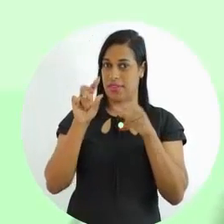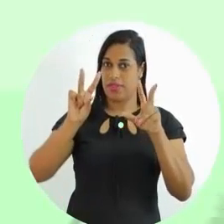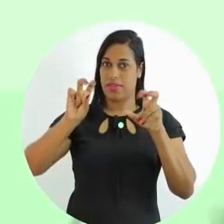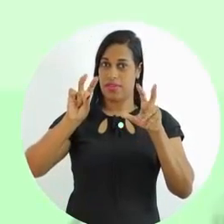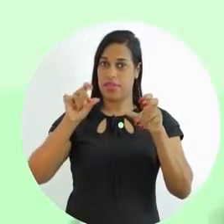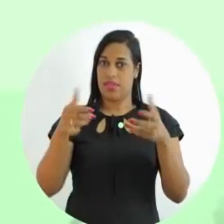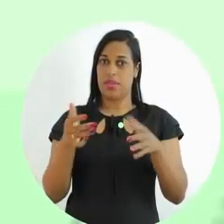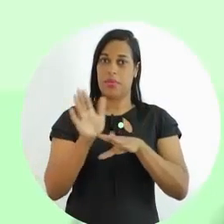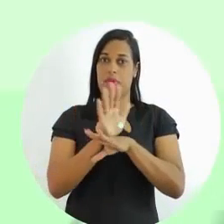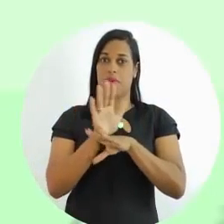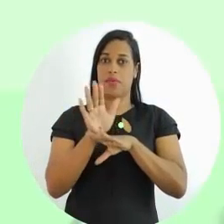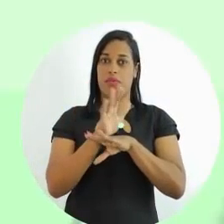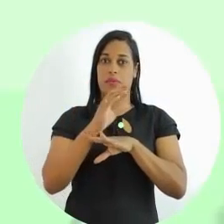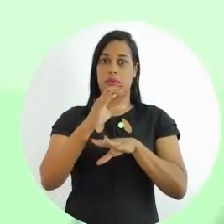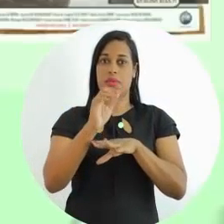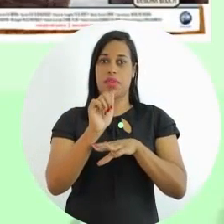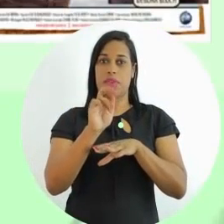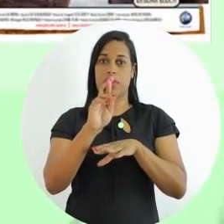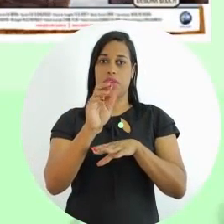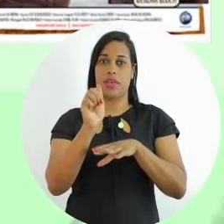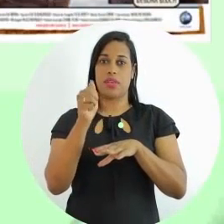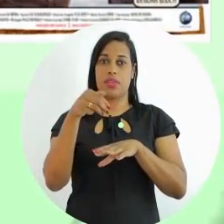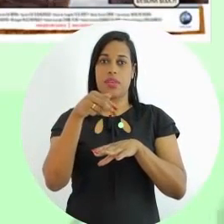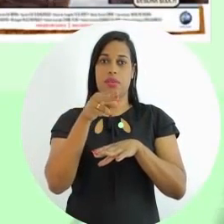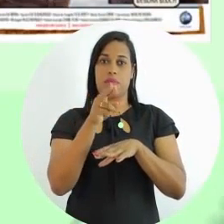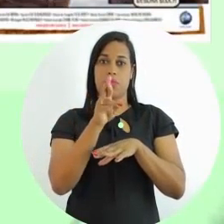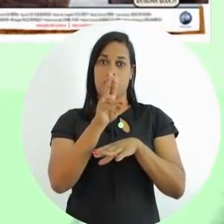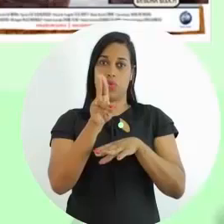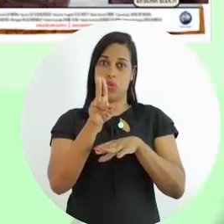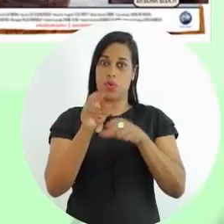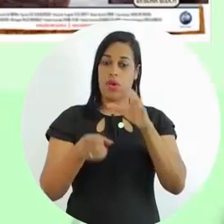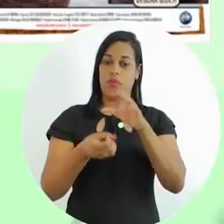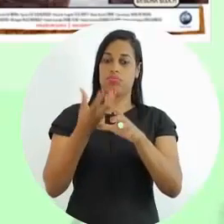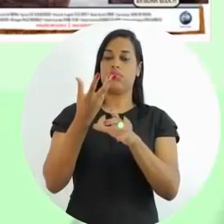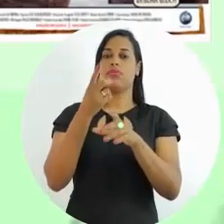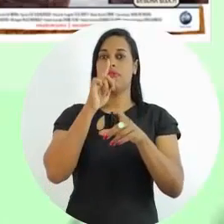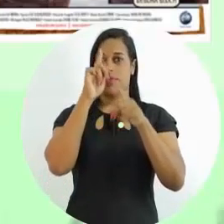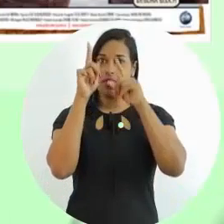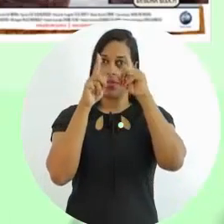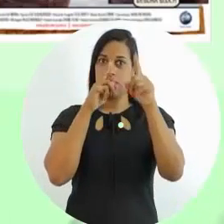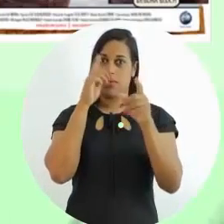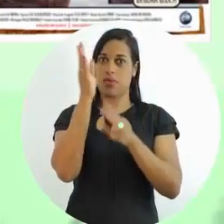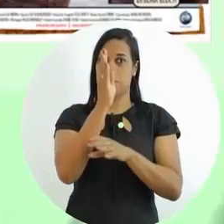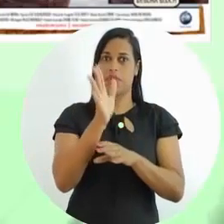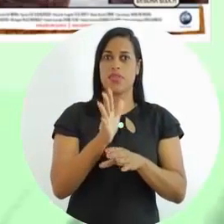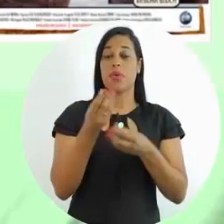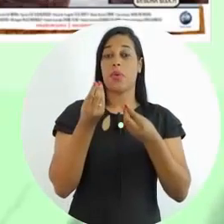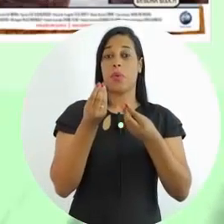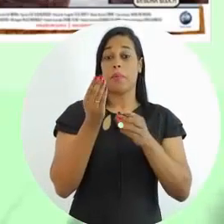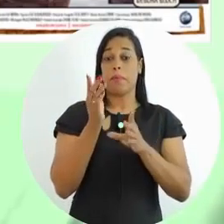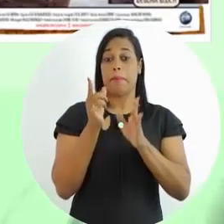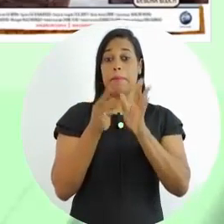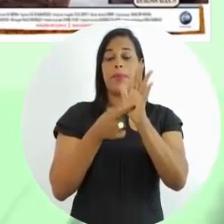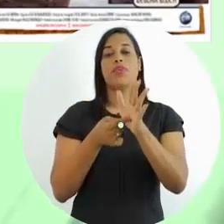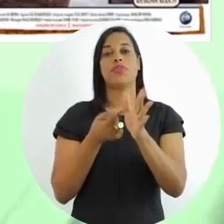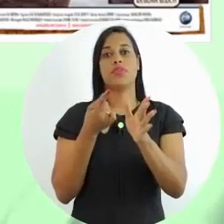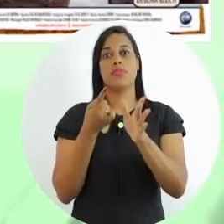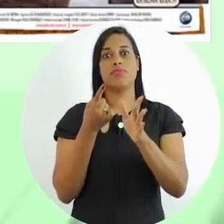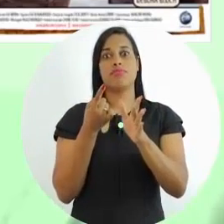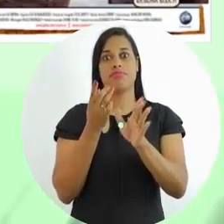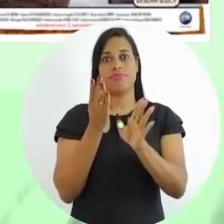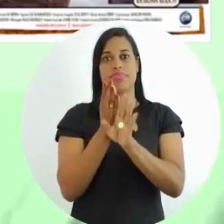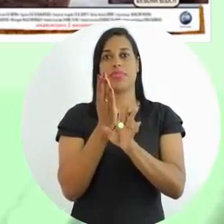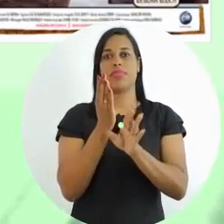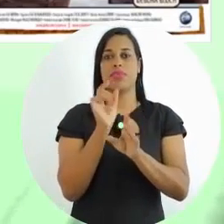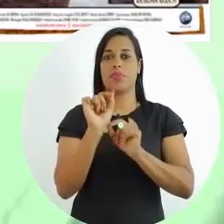cômica esse assunto, é o filme Caramuru, A Invenção do Brasil, que mostra como era o choque cultural